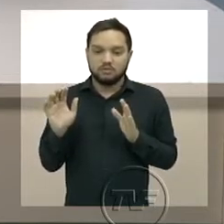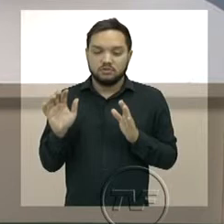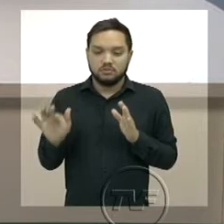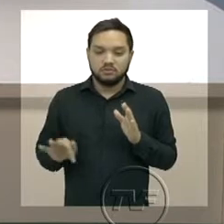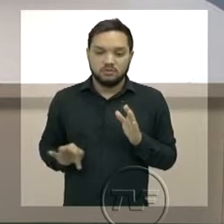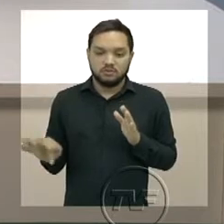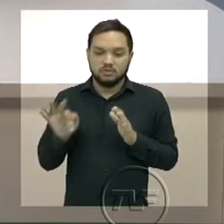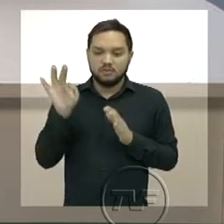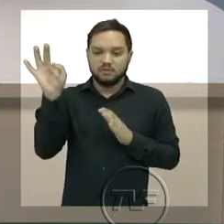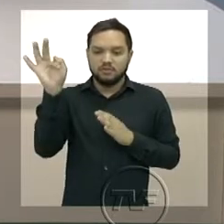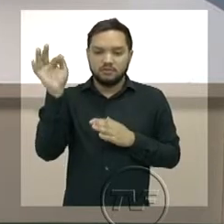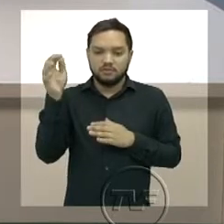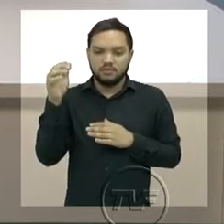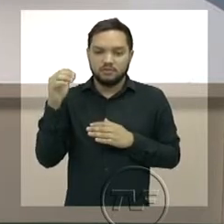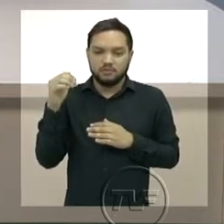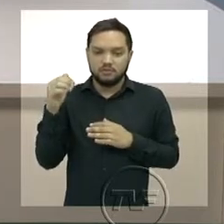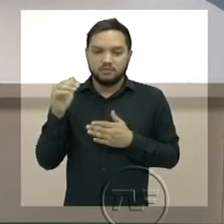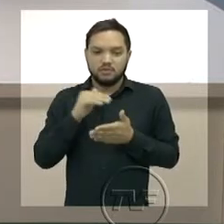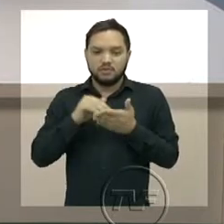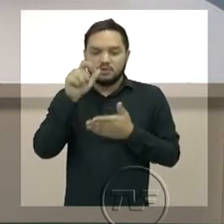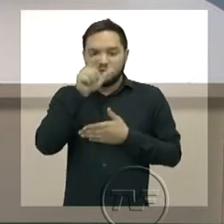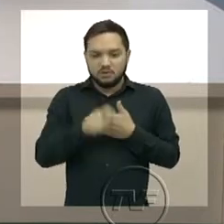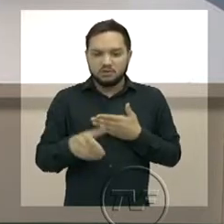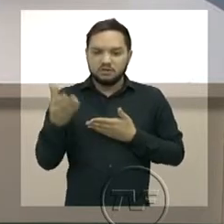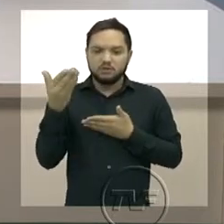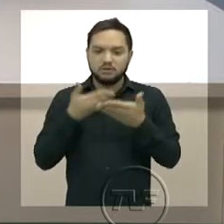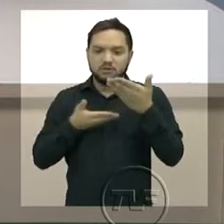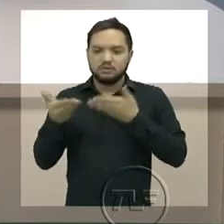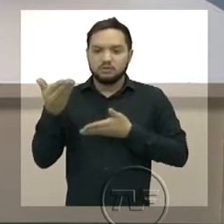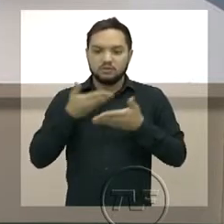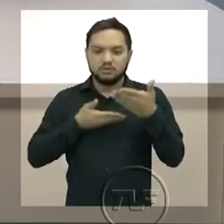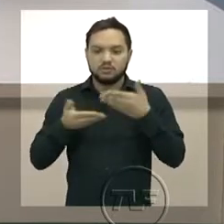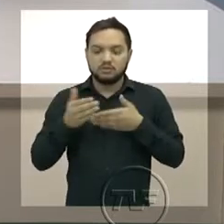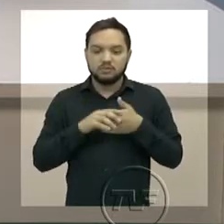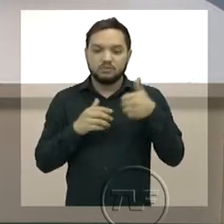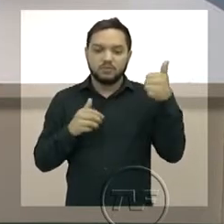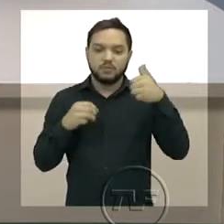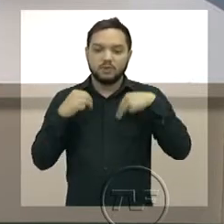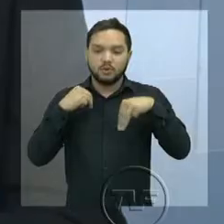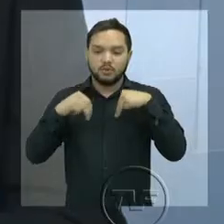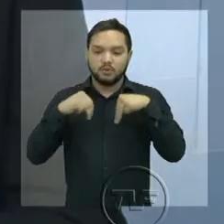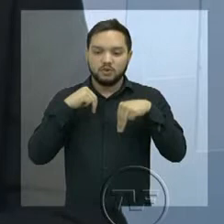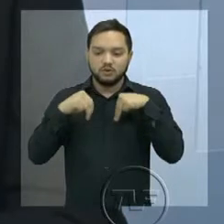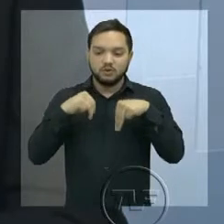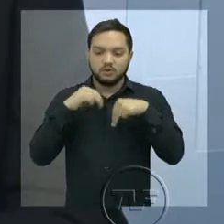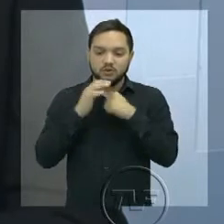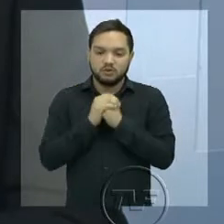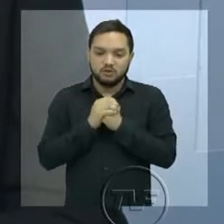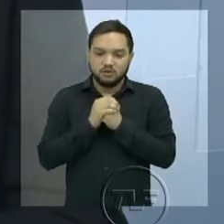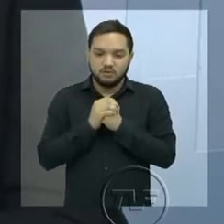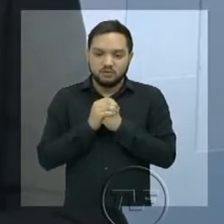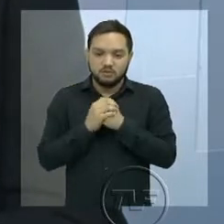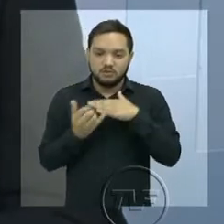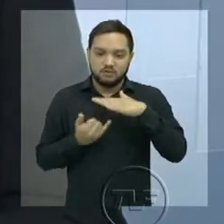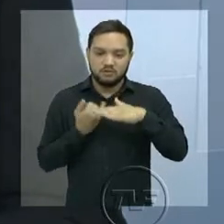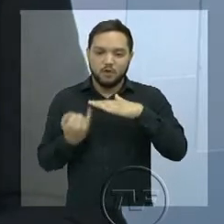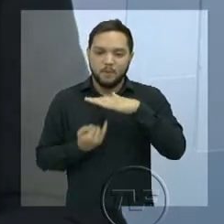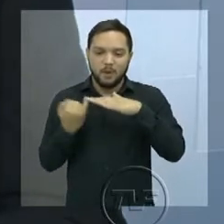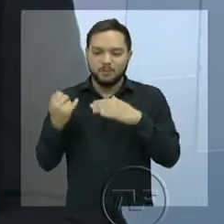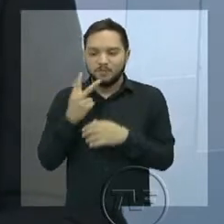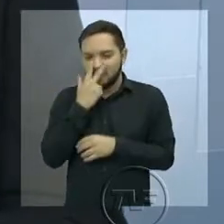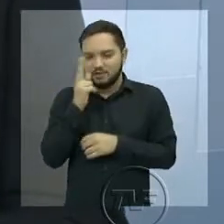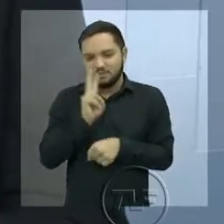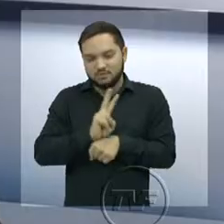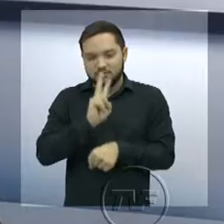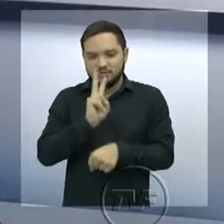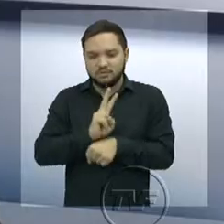Interfederativas com status de secretário. É o nosso primeiro-ministro informal, como diria alguns amigos meus. Pois é, como é